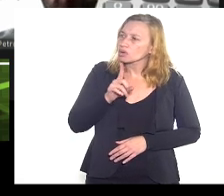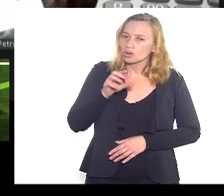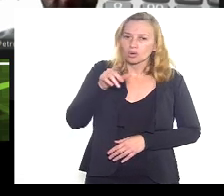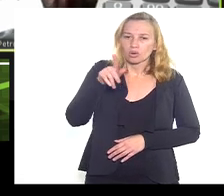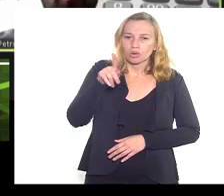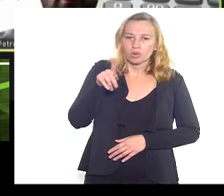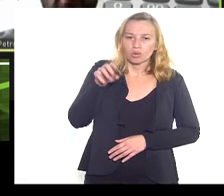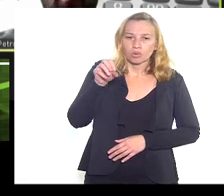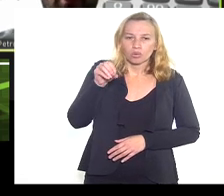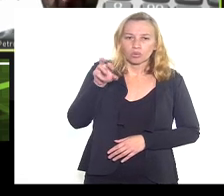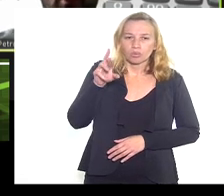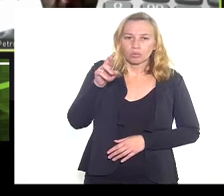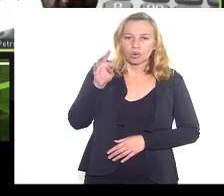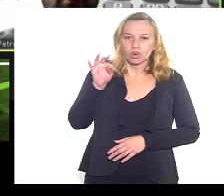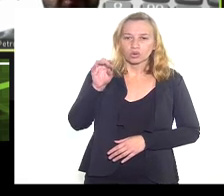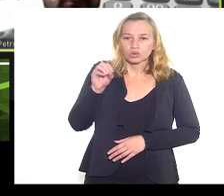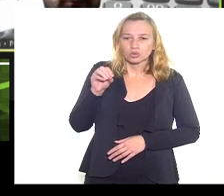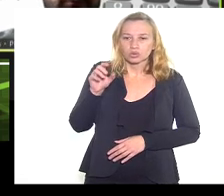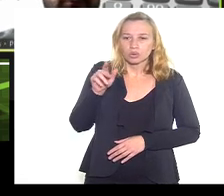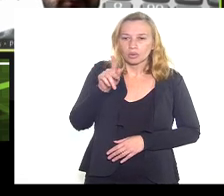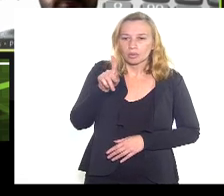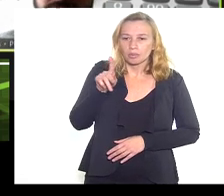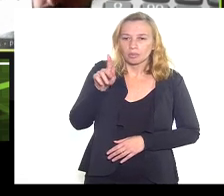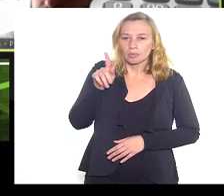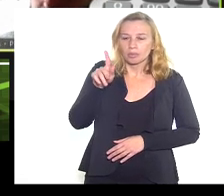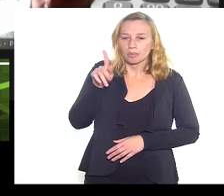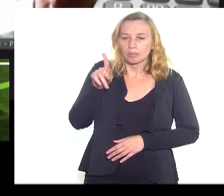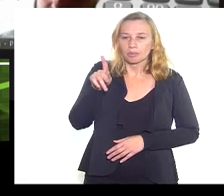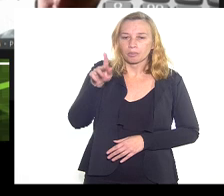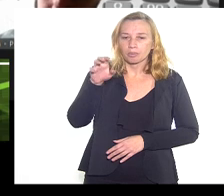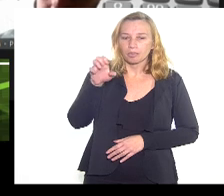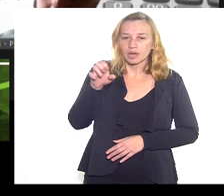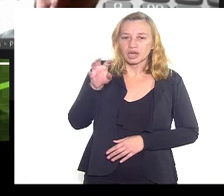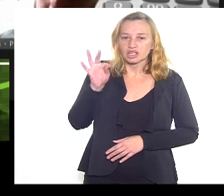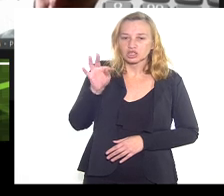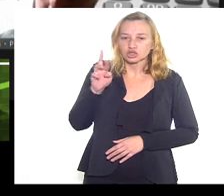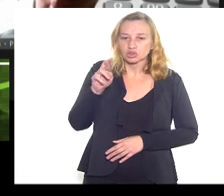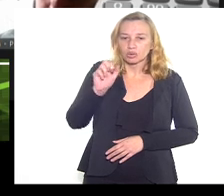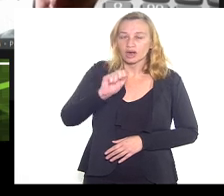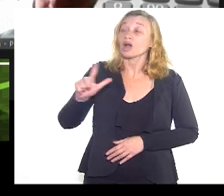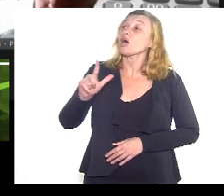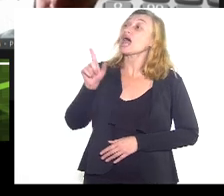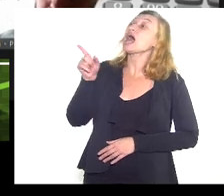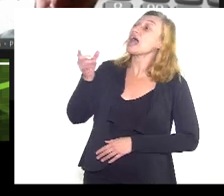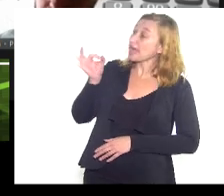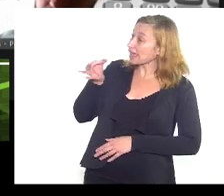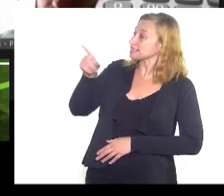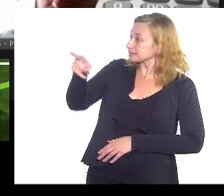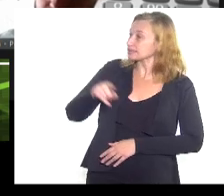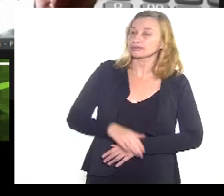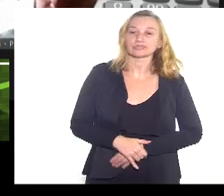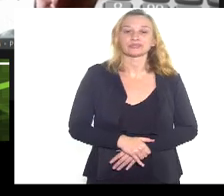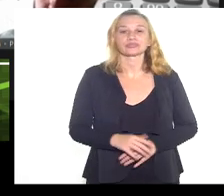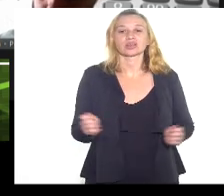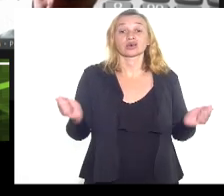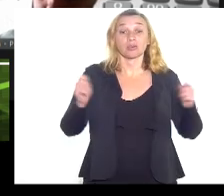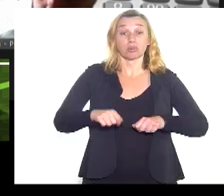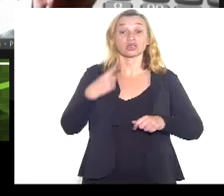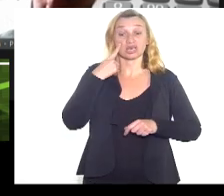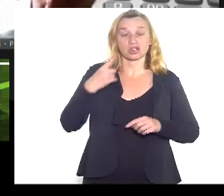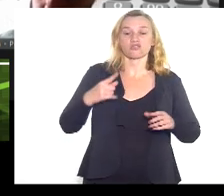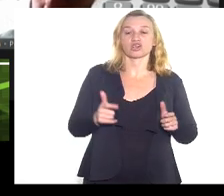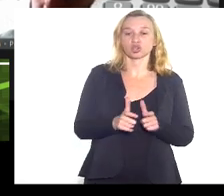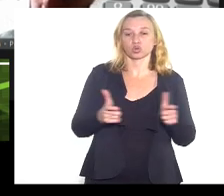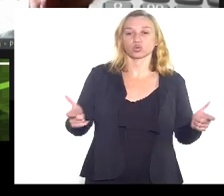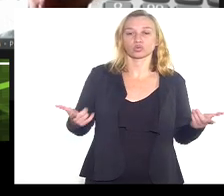Petrogal, deputado Luiz Paulo. Petrogal. Ótimo. porque aí a gente tem esse potencial todo, né?